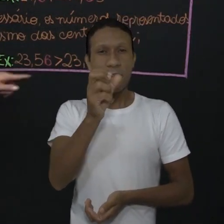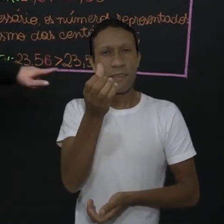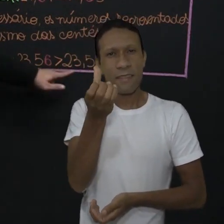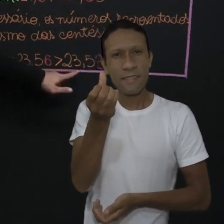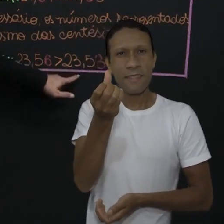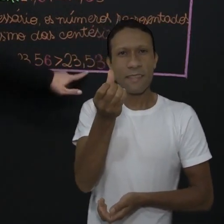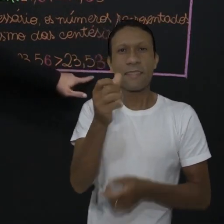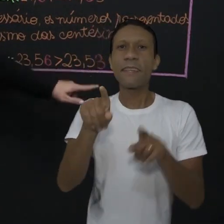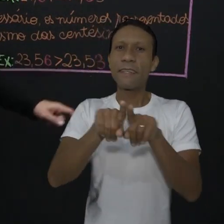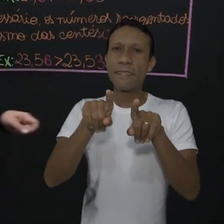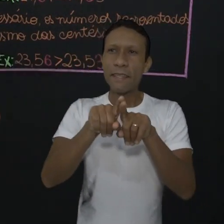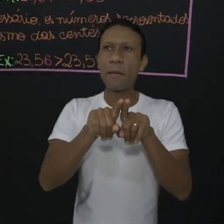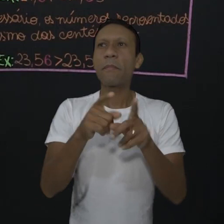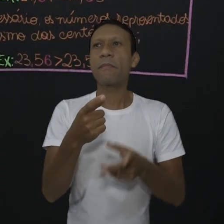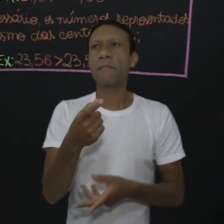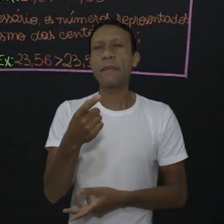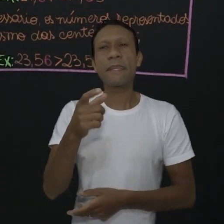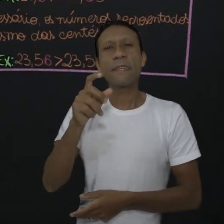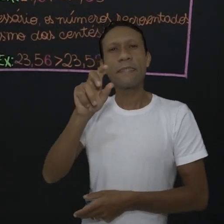23,56 e eu tenho